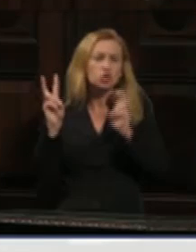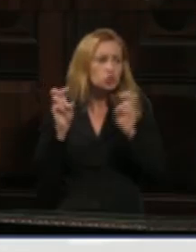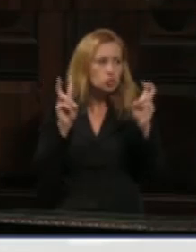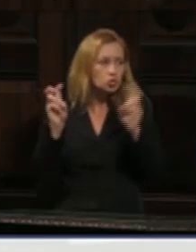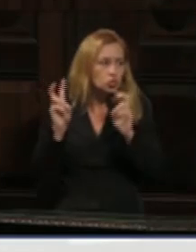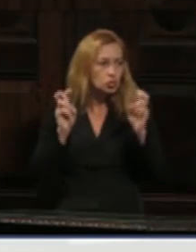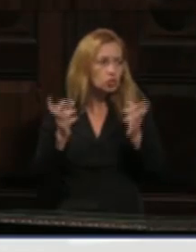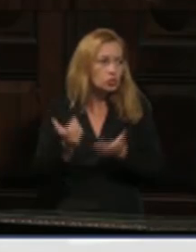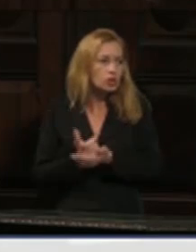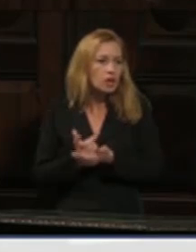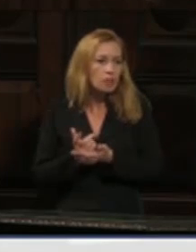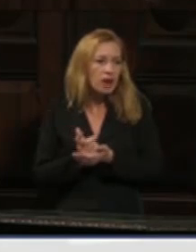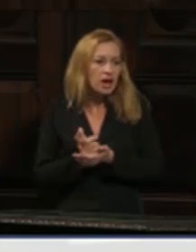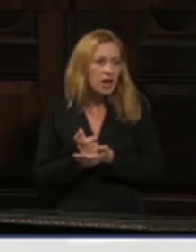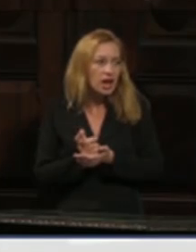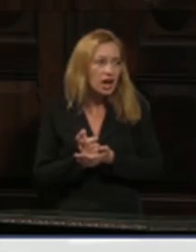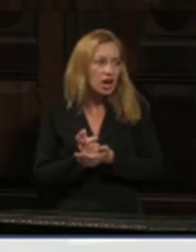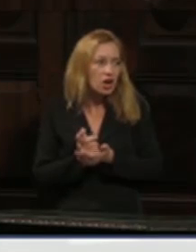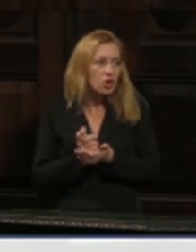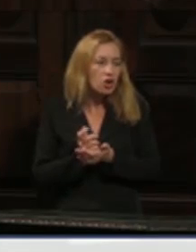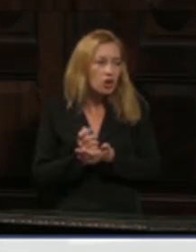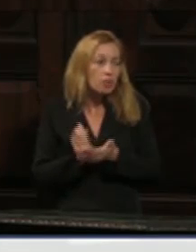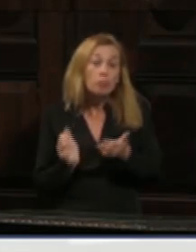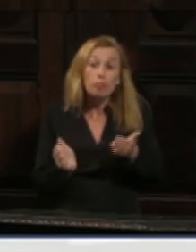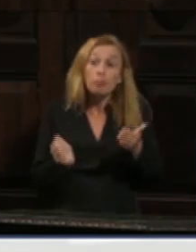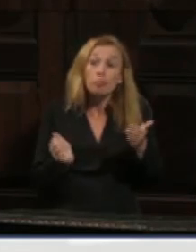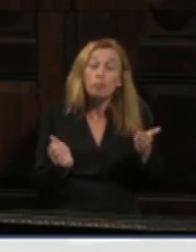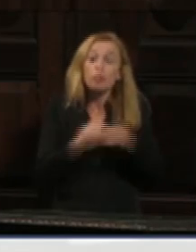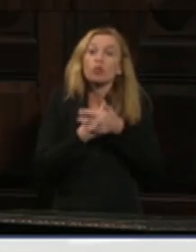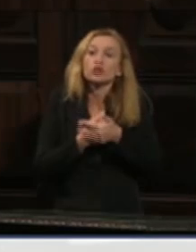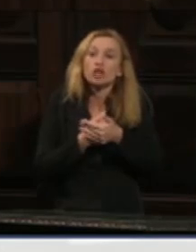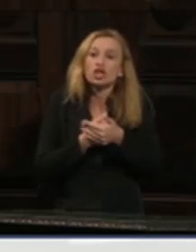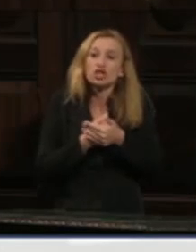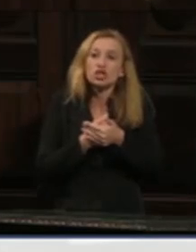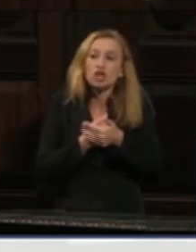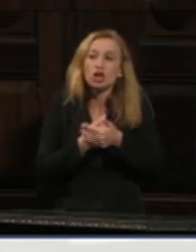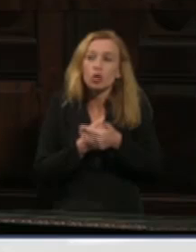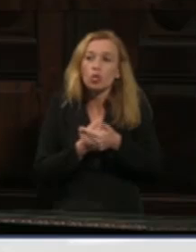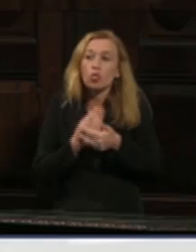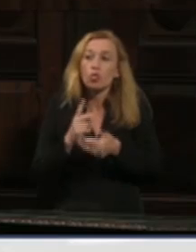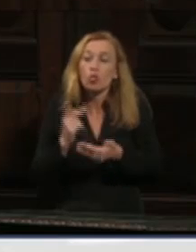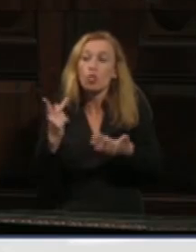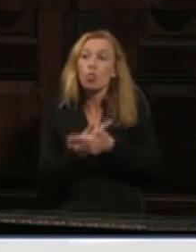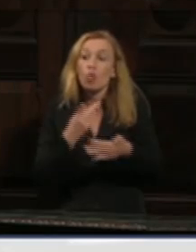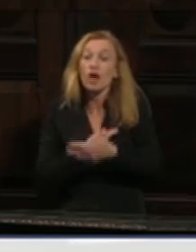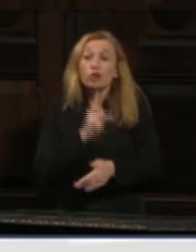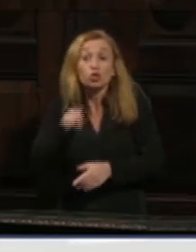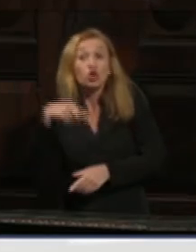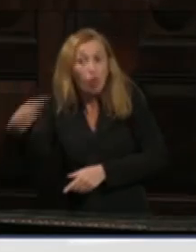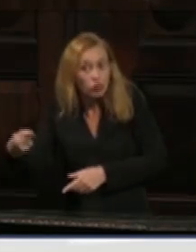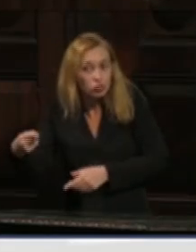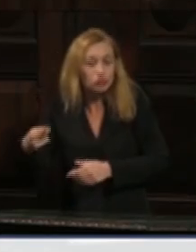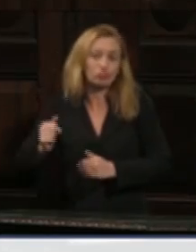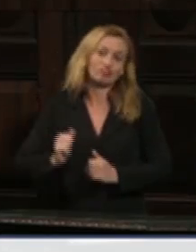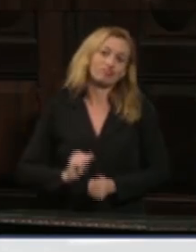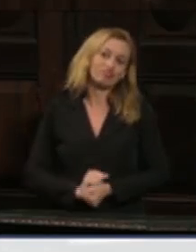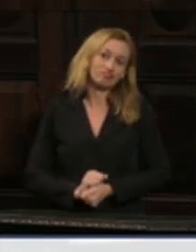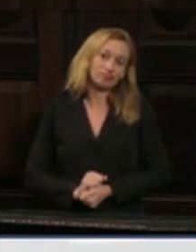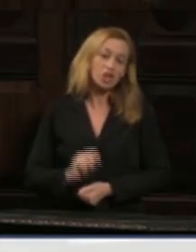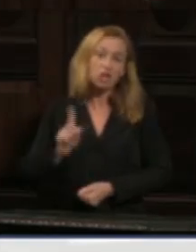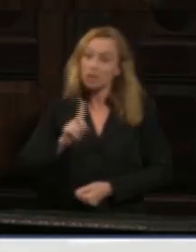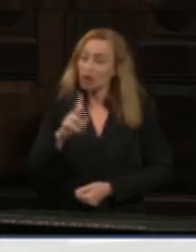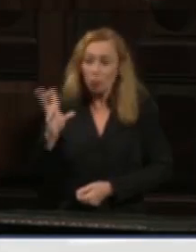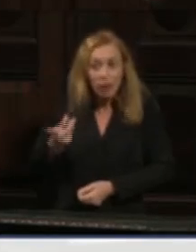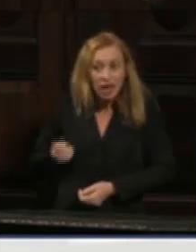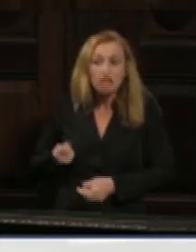dar jeitinho, para proteger por corporativismo aqueles que não merecem. O que